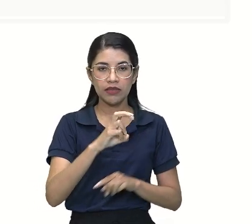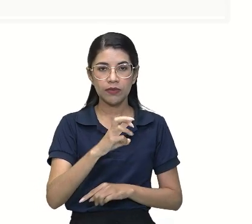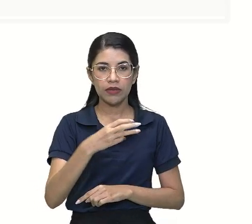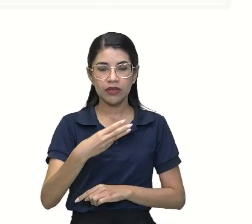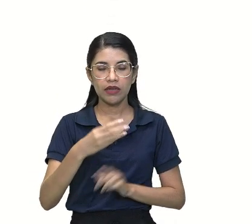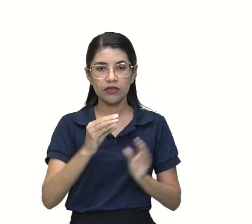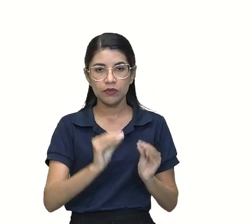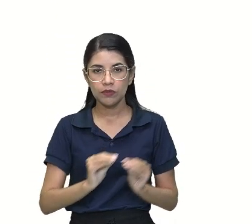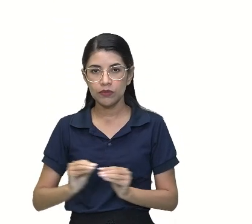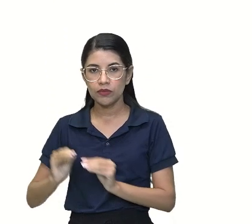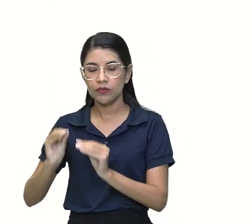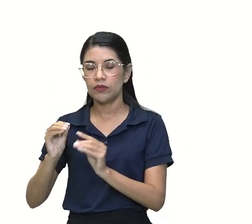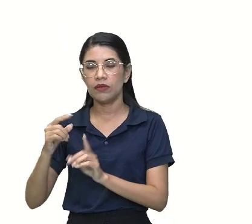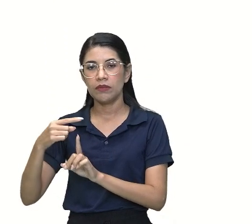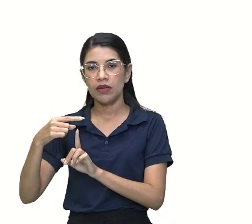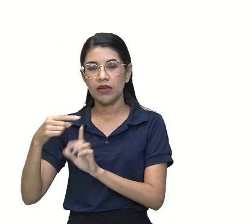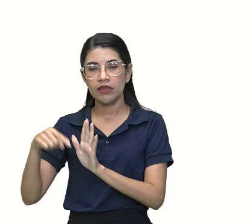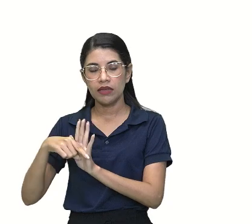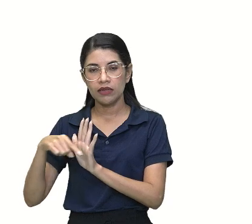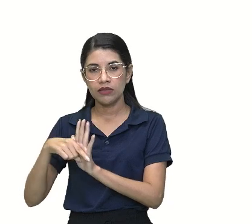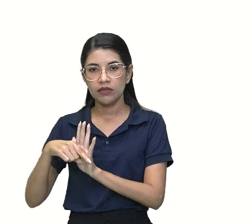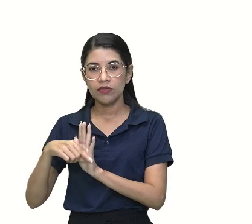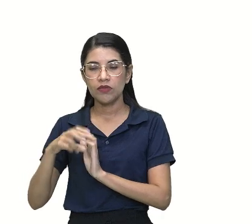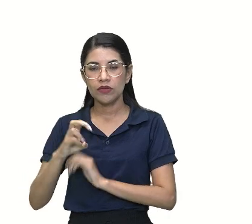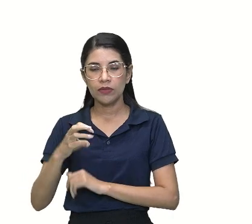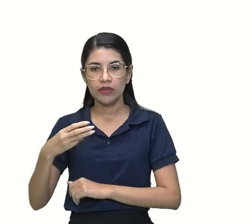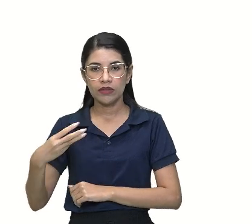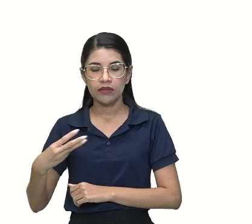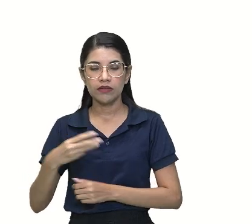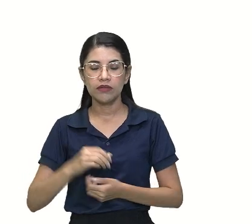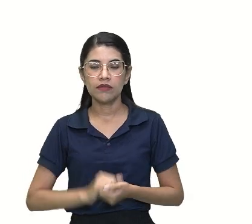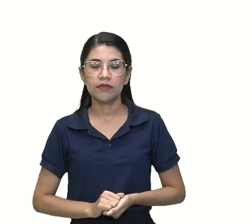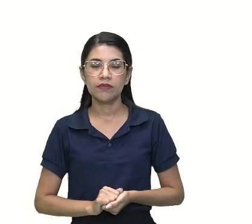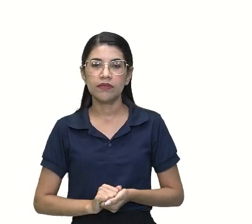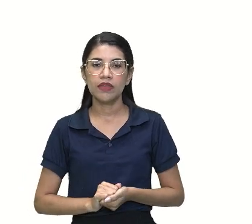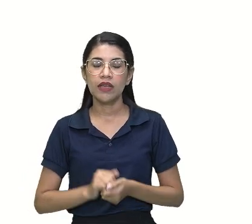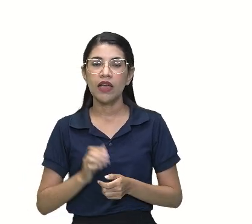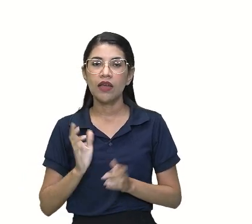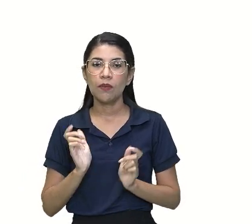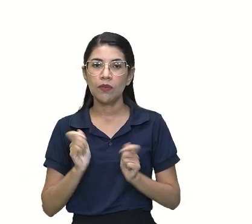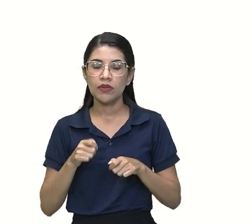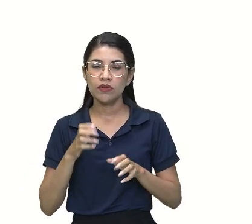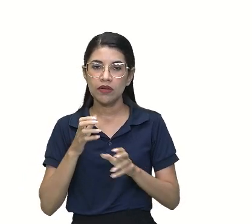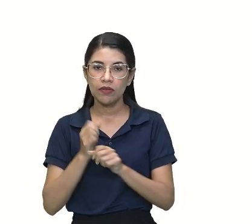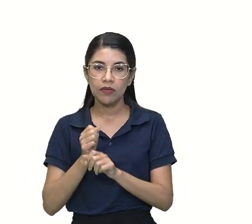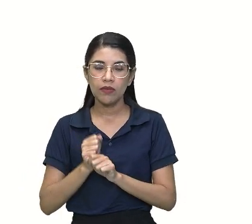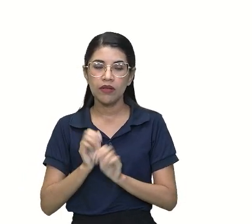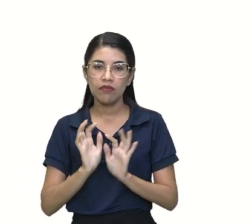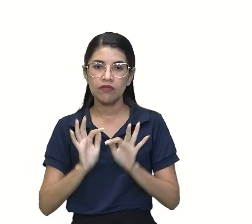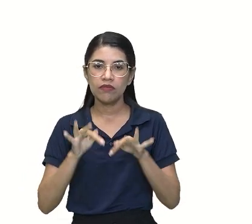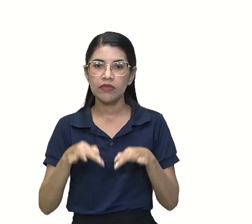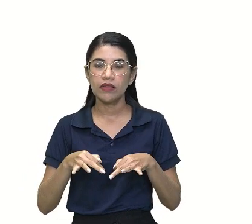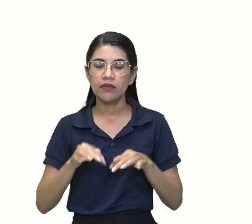negativo, não é isso? E aí sim a gente chega à nossa